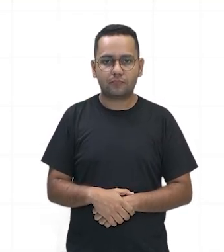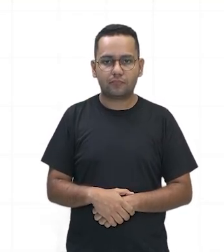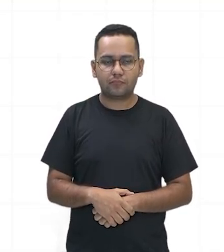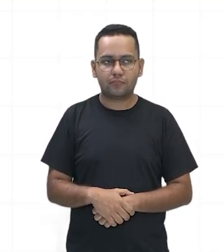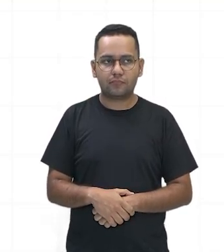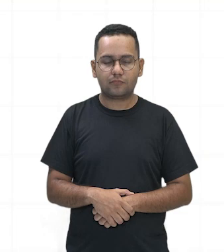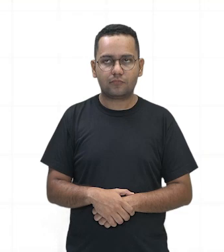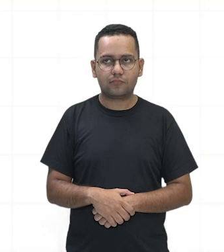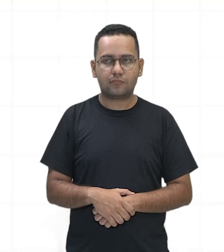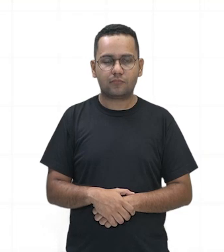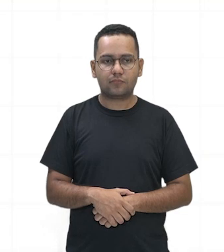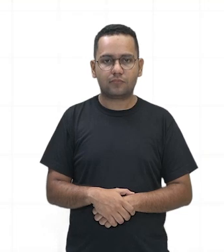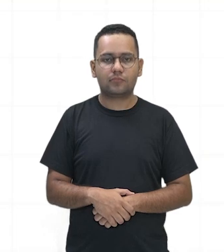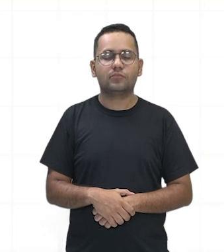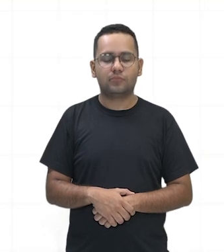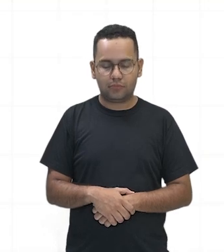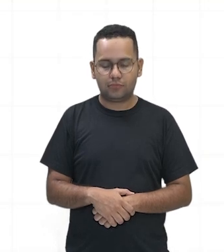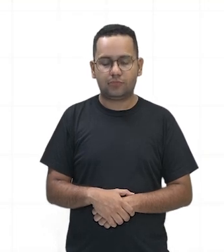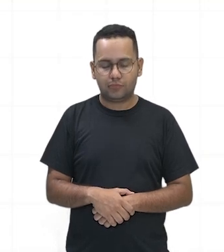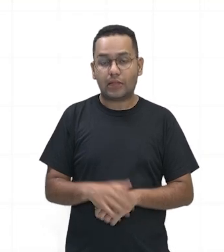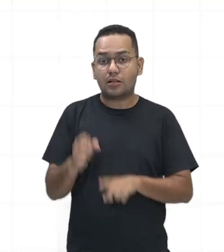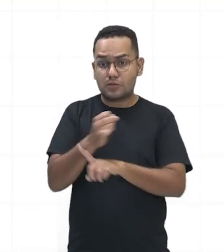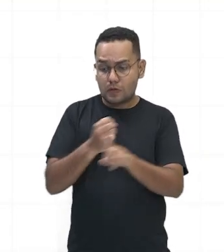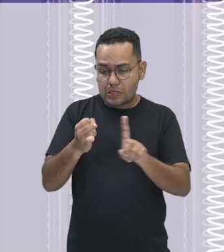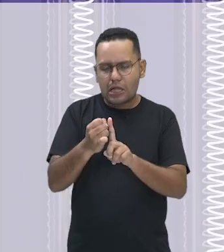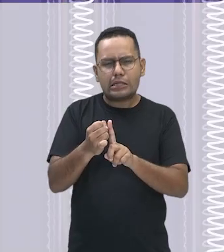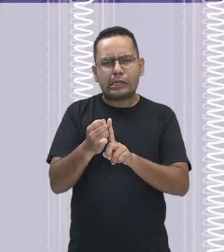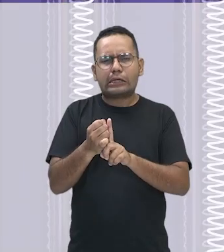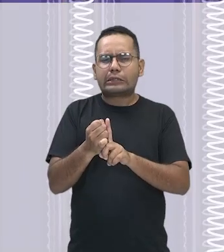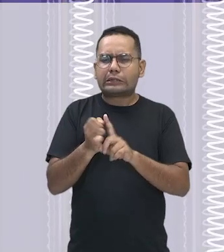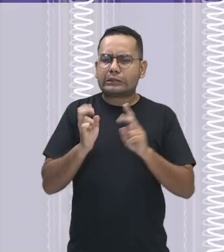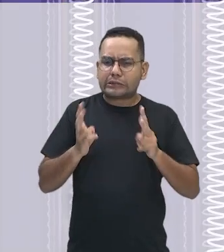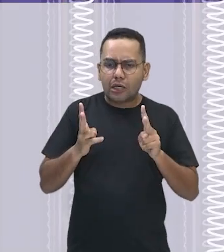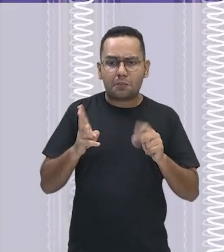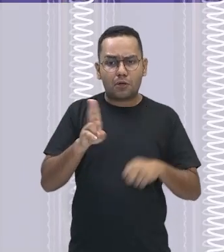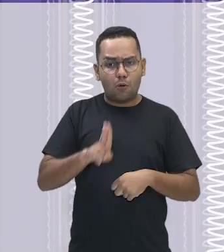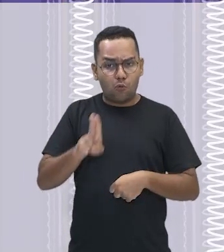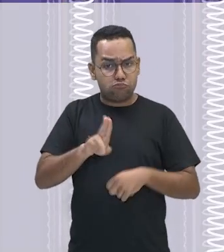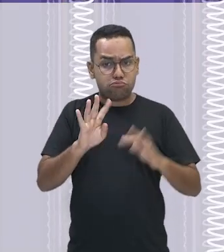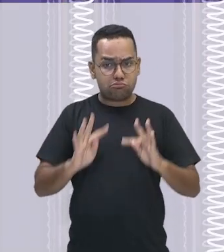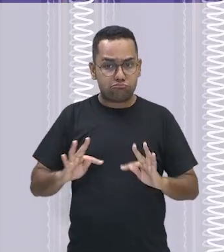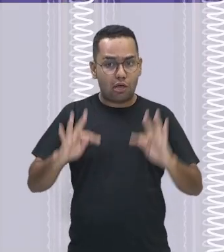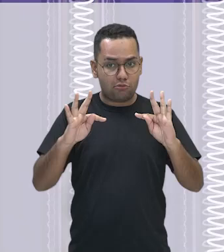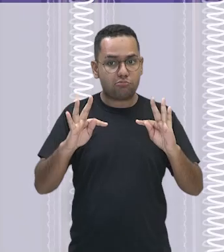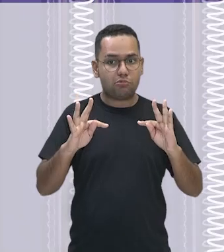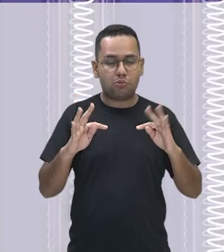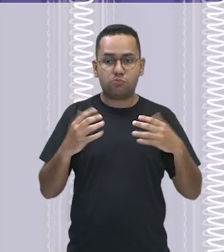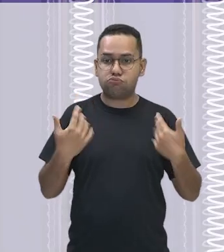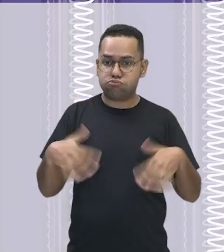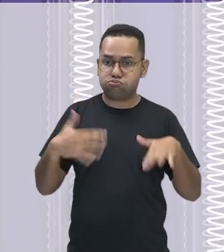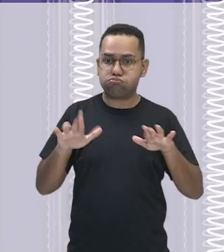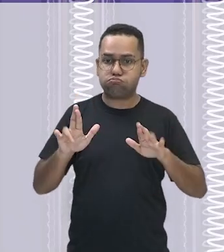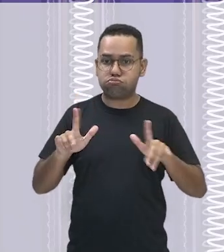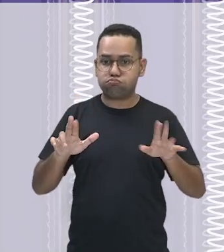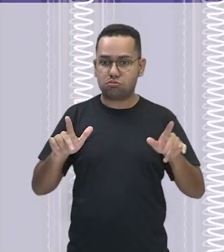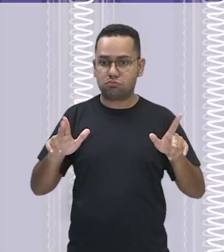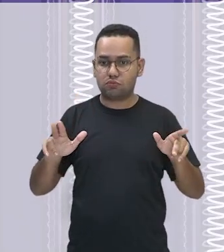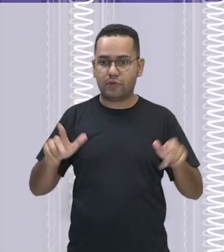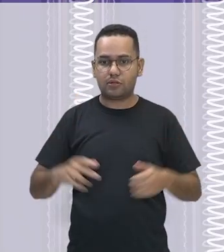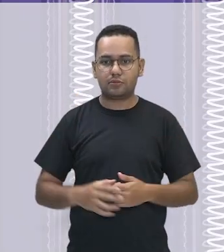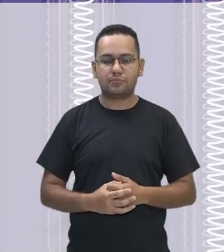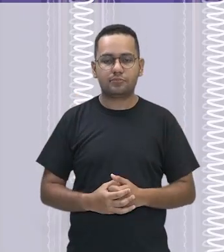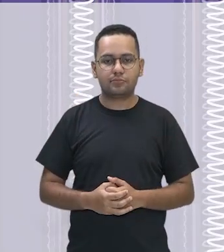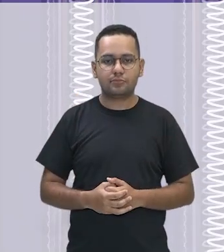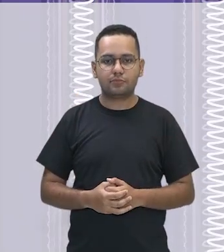em muitas tecnologias, E aqui é uma coisa que a bioética, ela vai